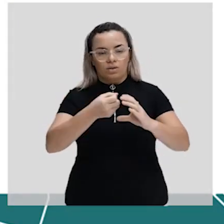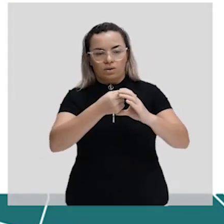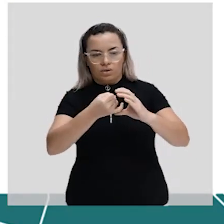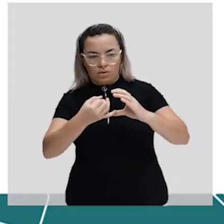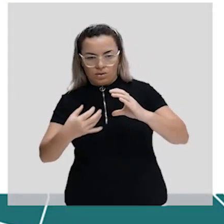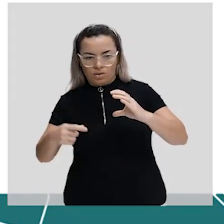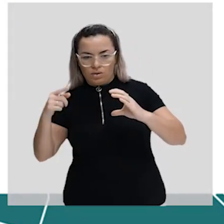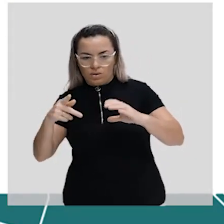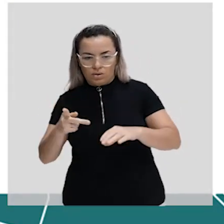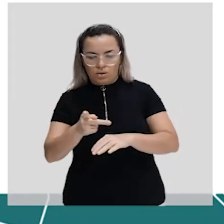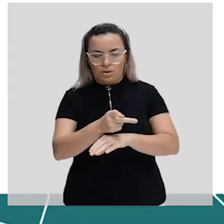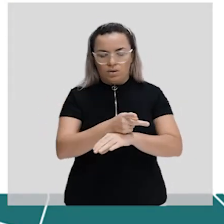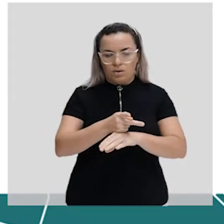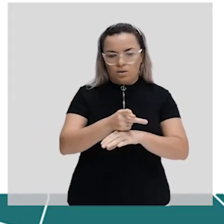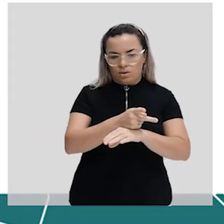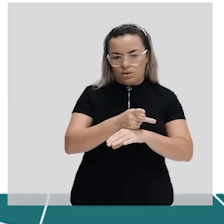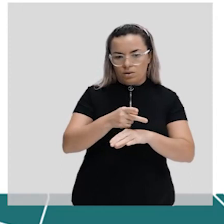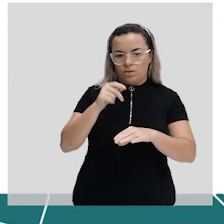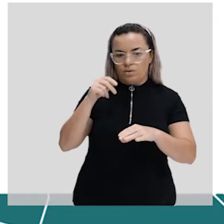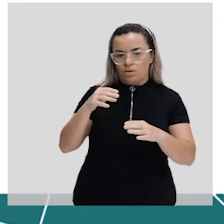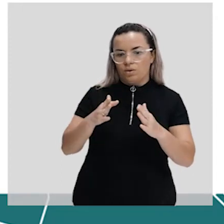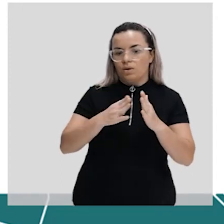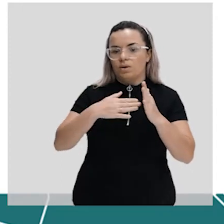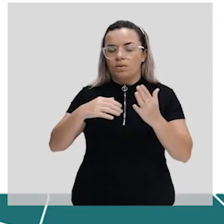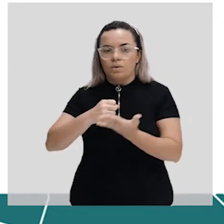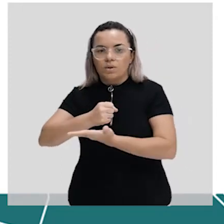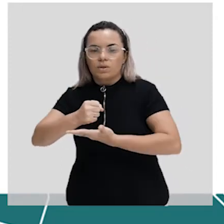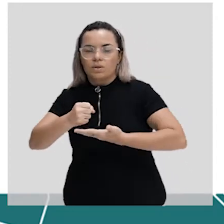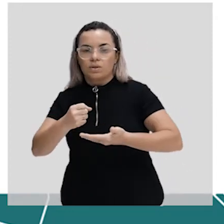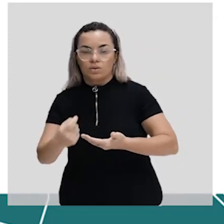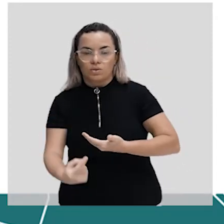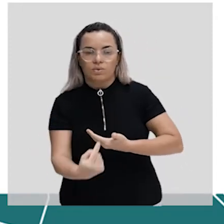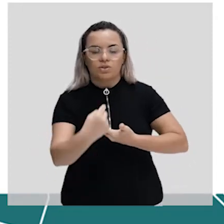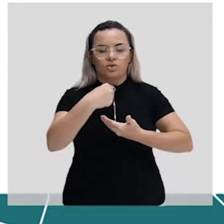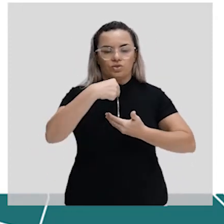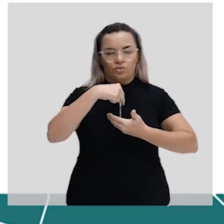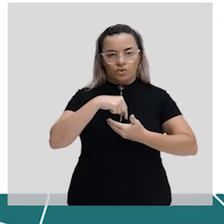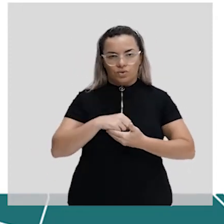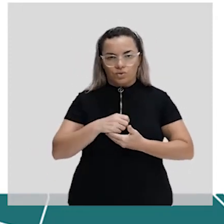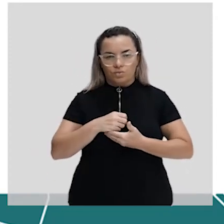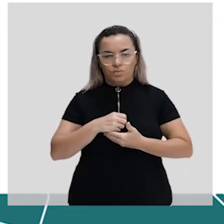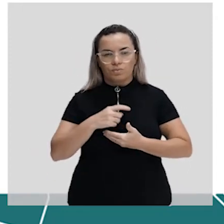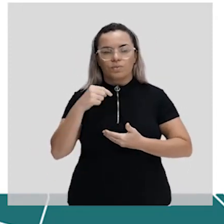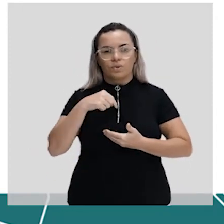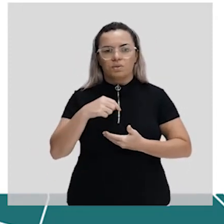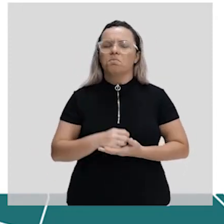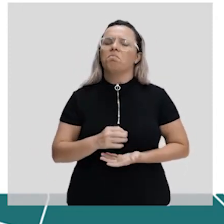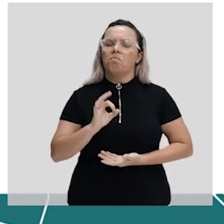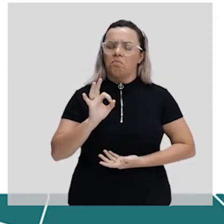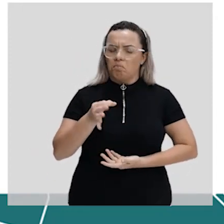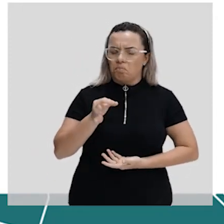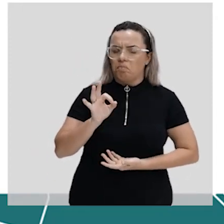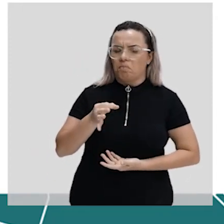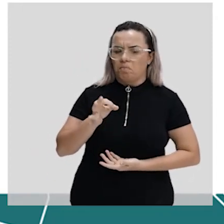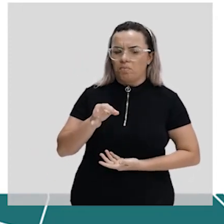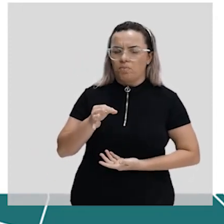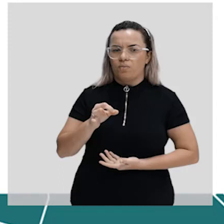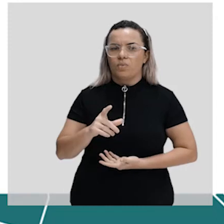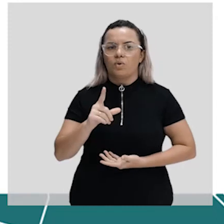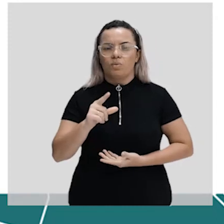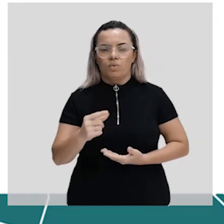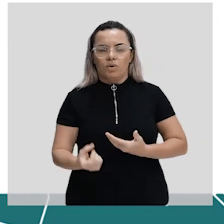Procurou instalar um credo estético com base no subjetivismo. Exatamente. Um pouco